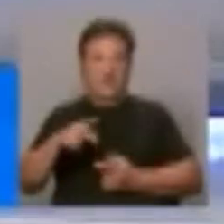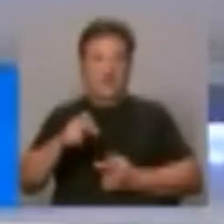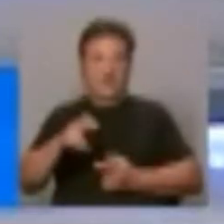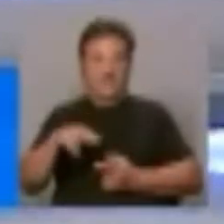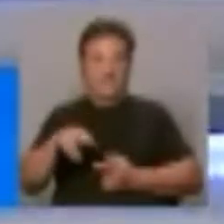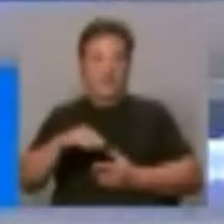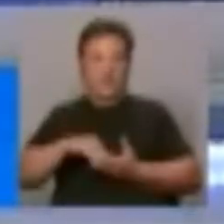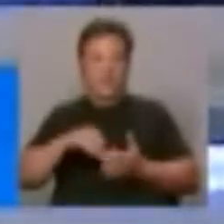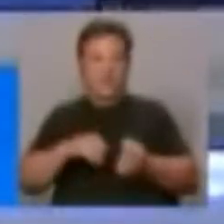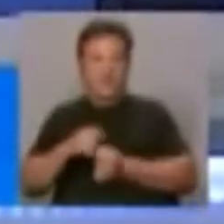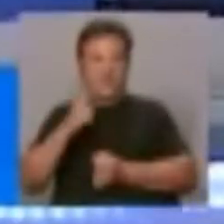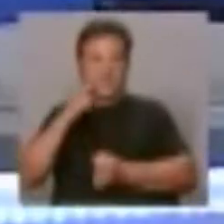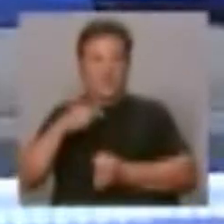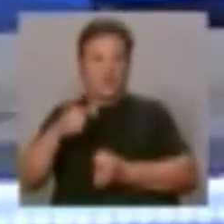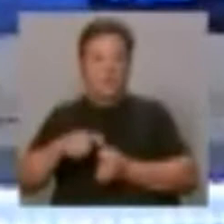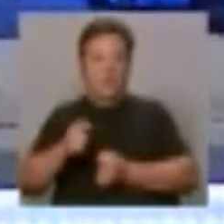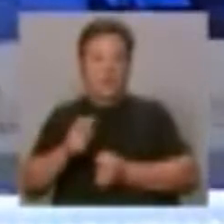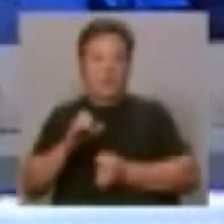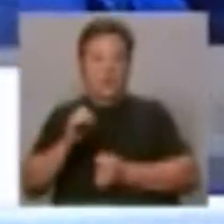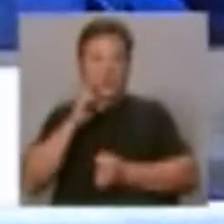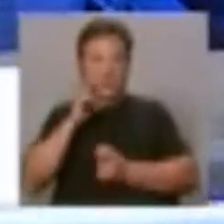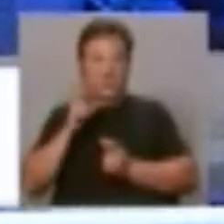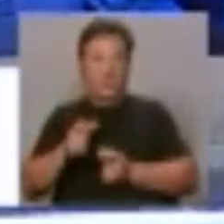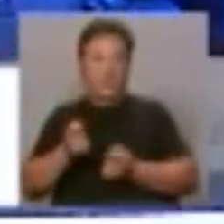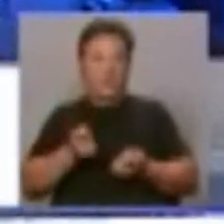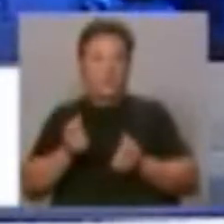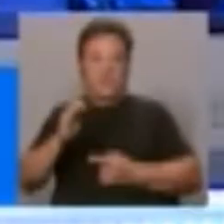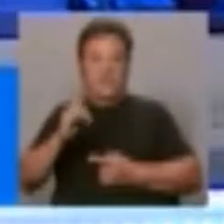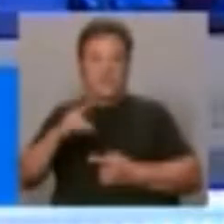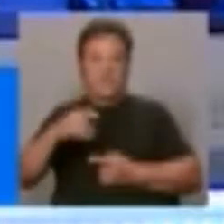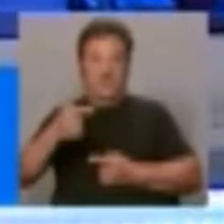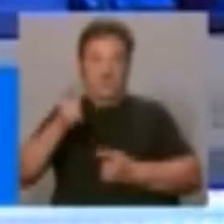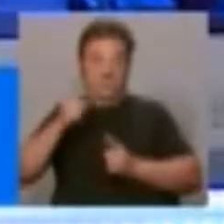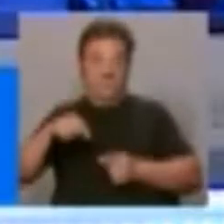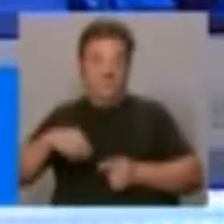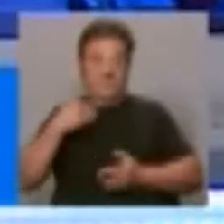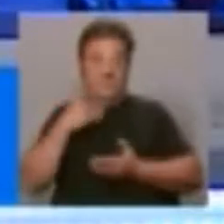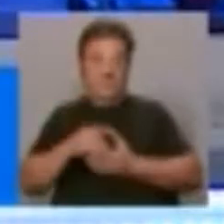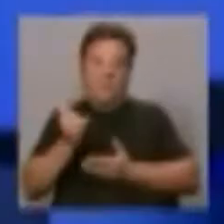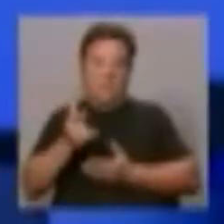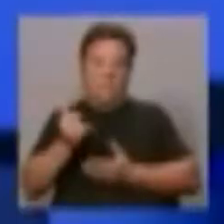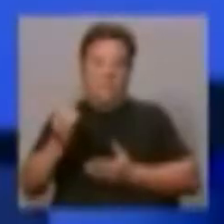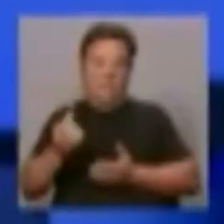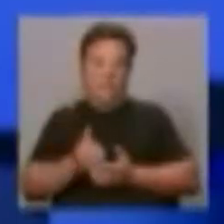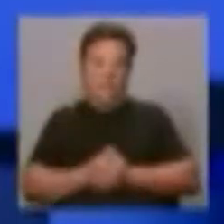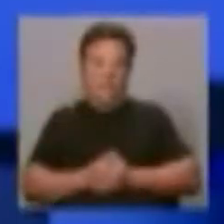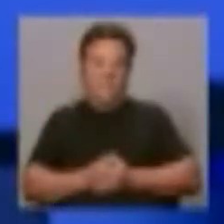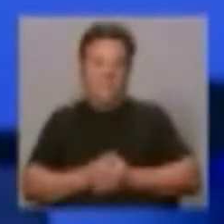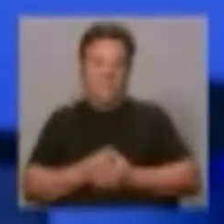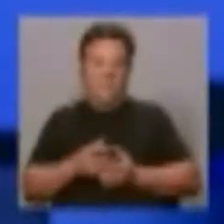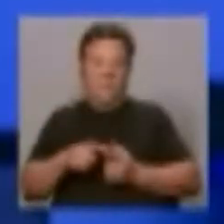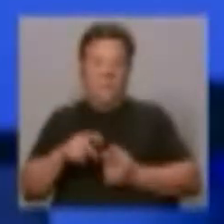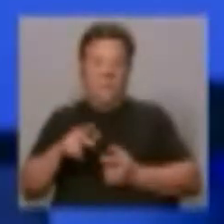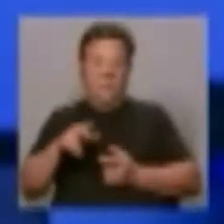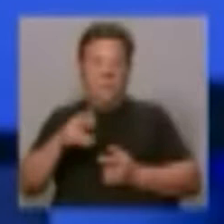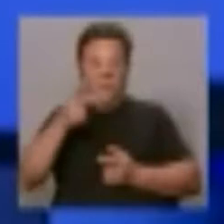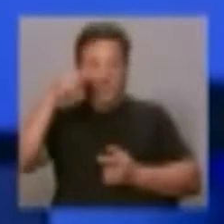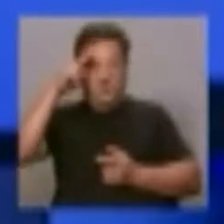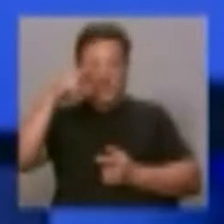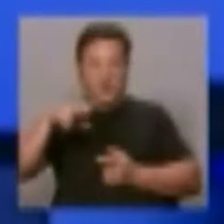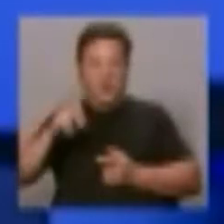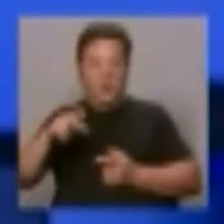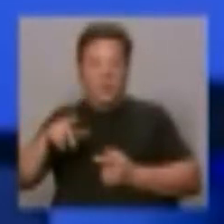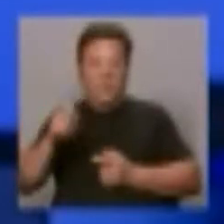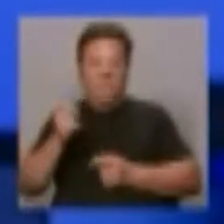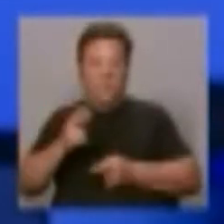em grupo, um perito da Eurocontrol, Organização Europeia para a Segurança, boas bilhetes estão esgotados. No norte de Moçambique foram